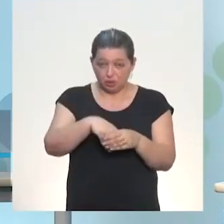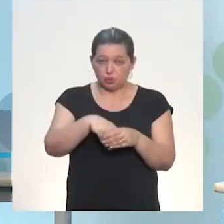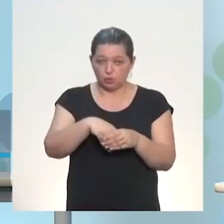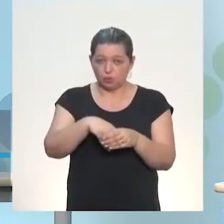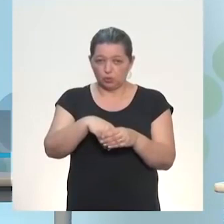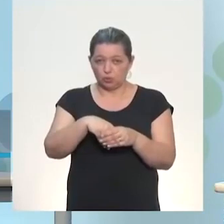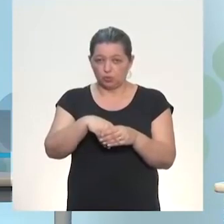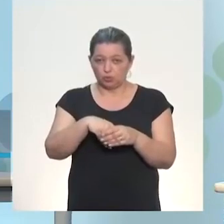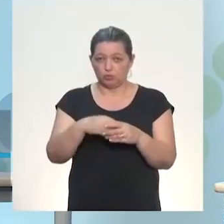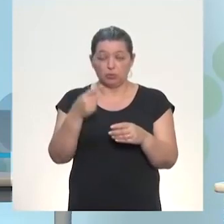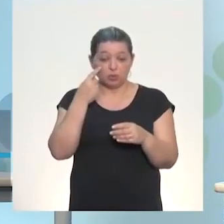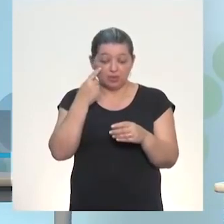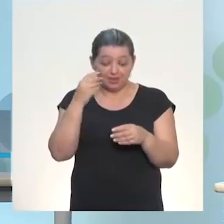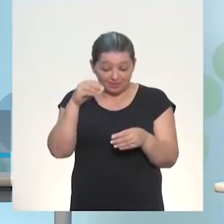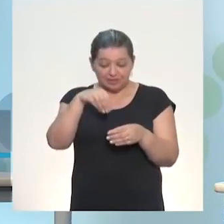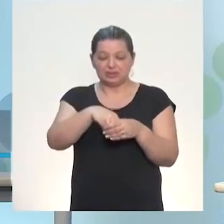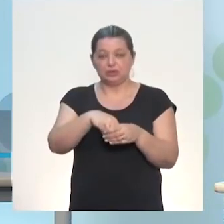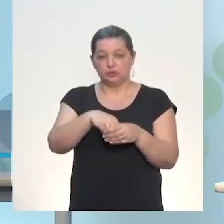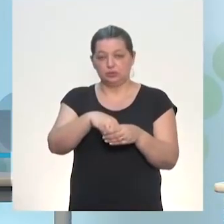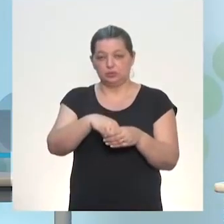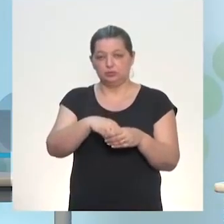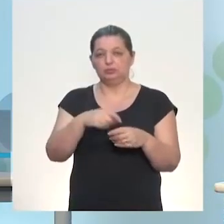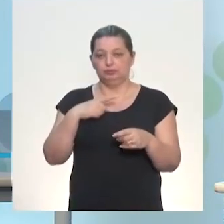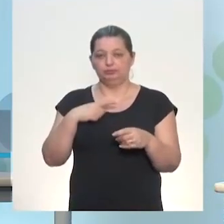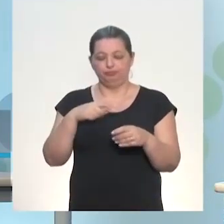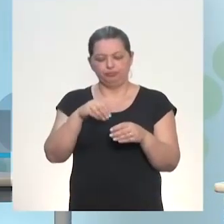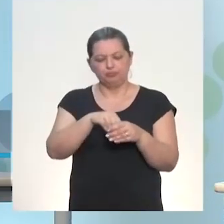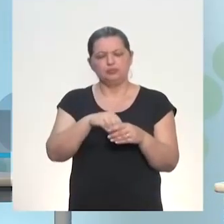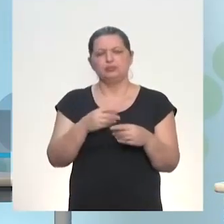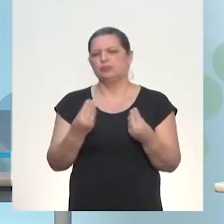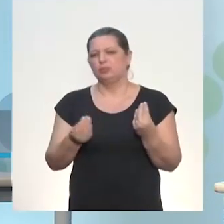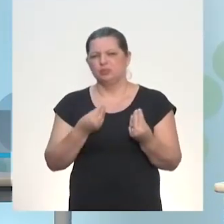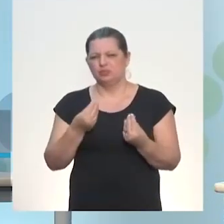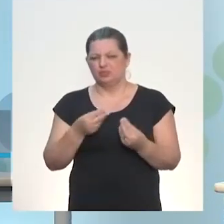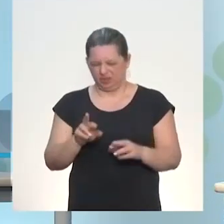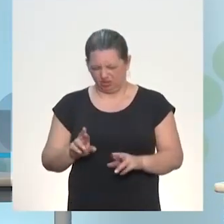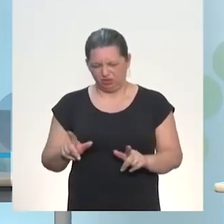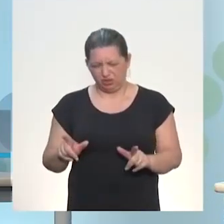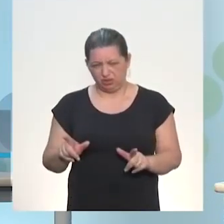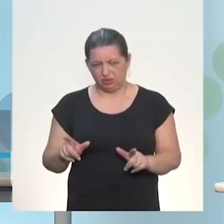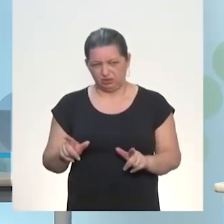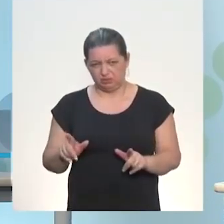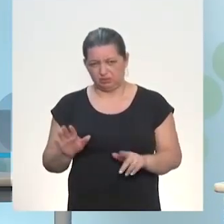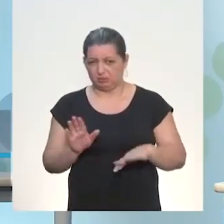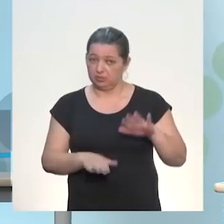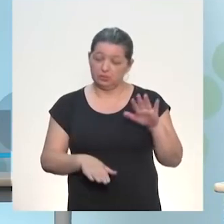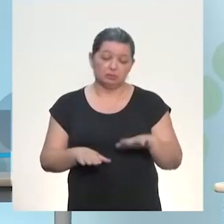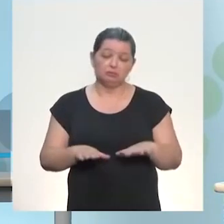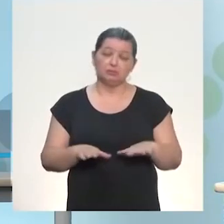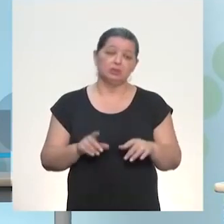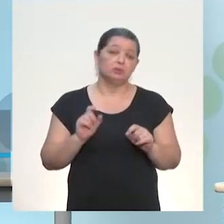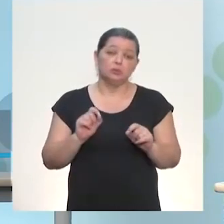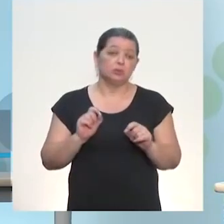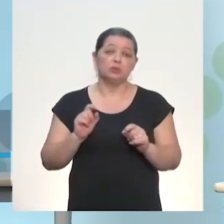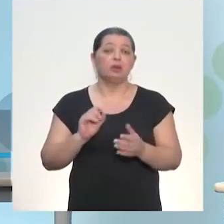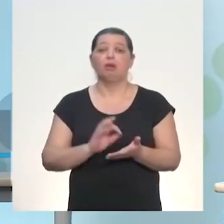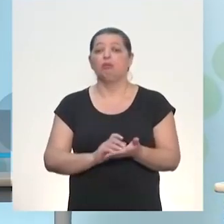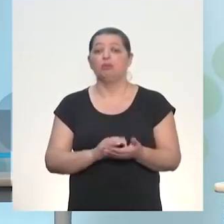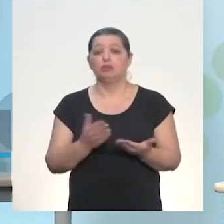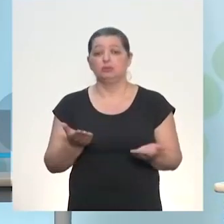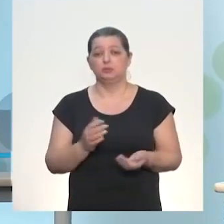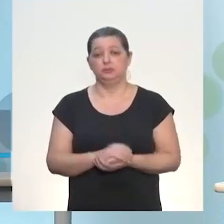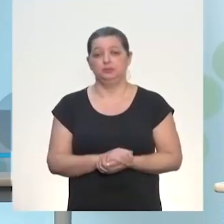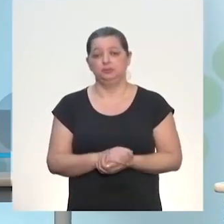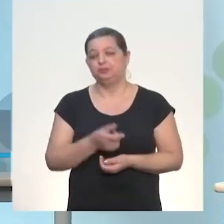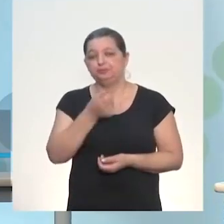querendo ver o que cabe dentro. Então, eu estou medindo por dentro. Aí você fala assim, mas tem muita diferença? Vai depender do que você está calculando. Por exemplo, se eu